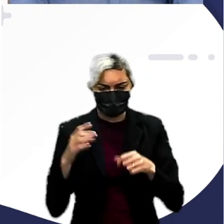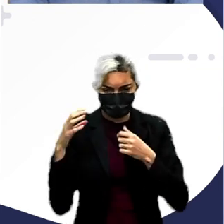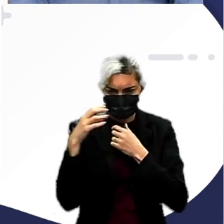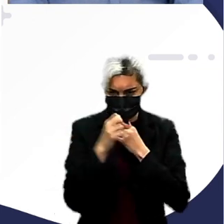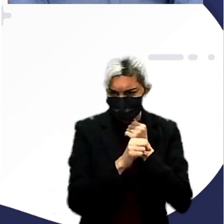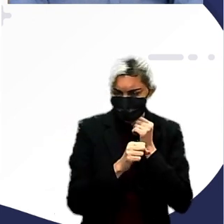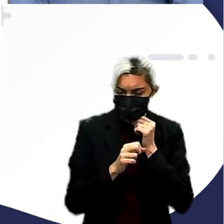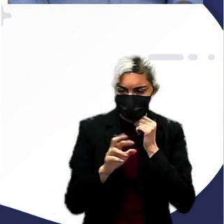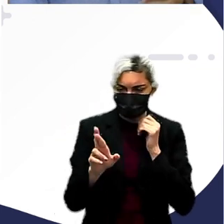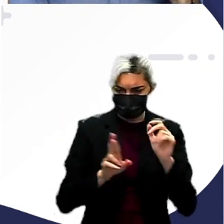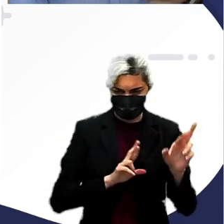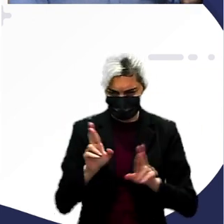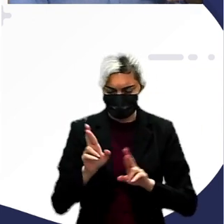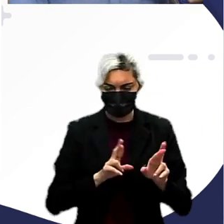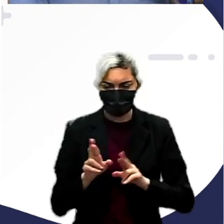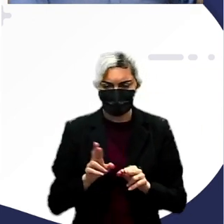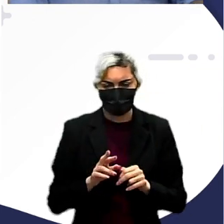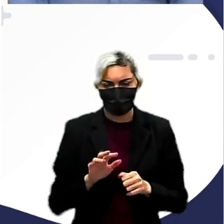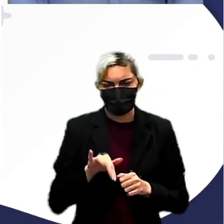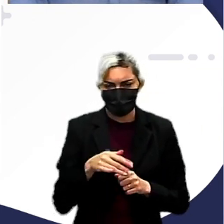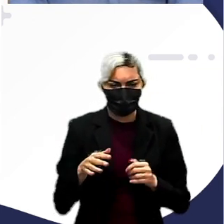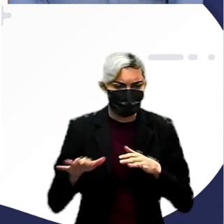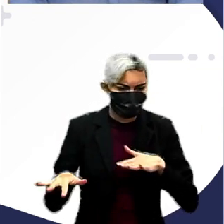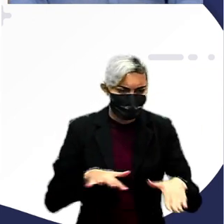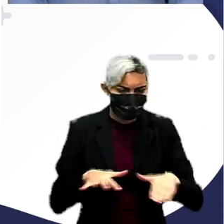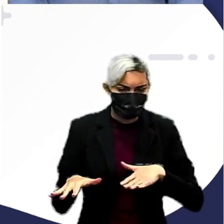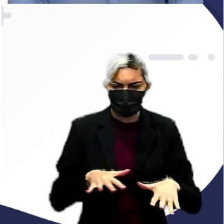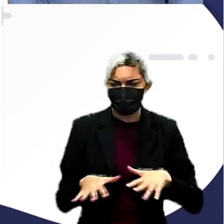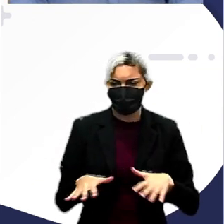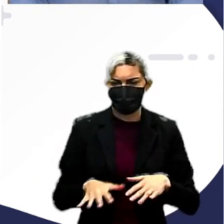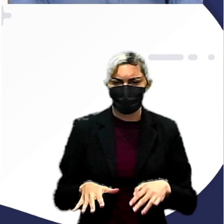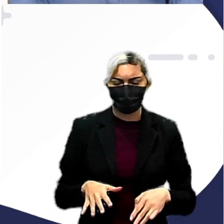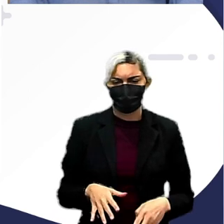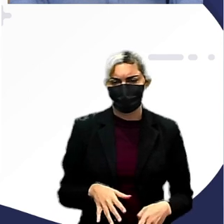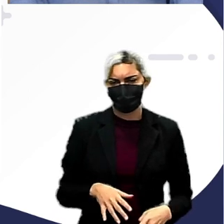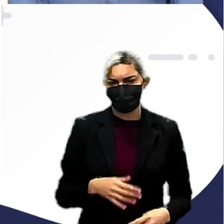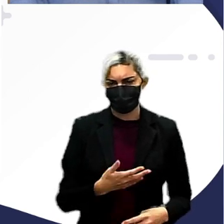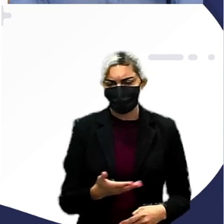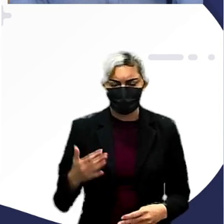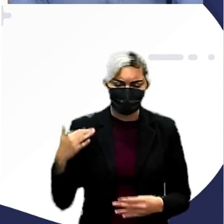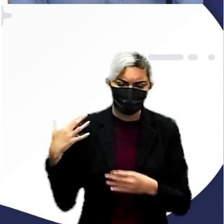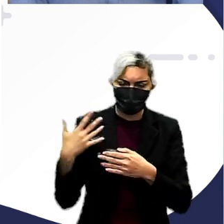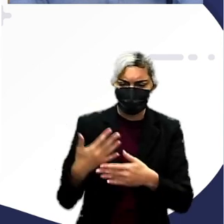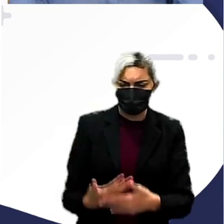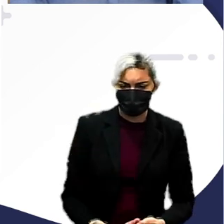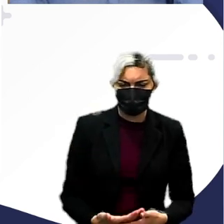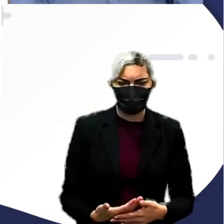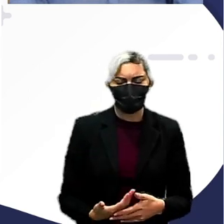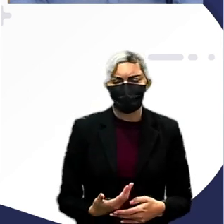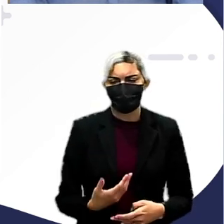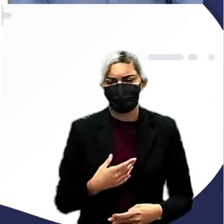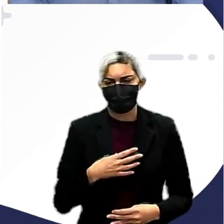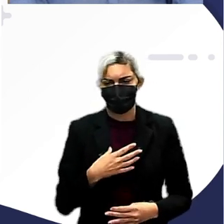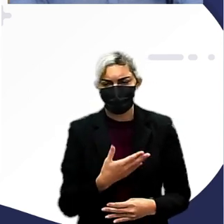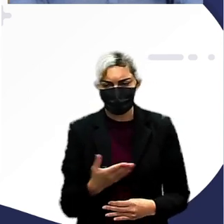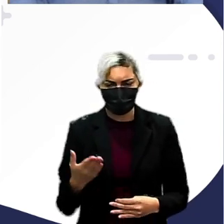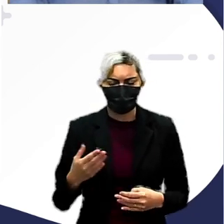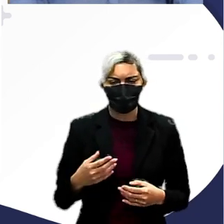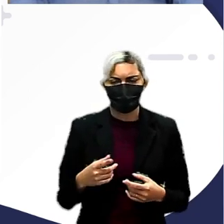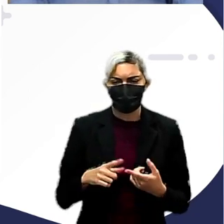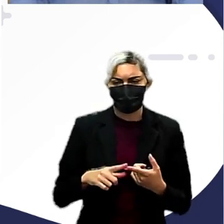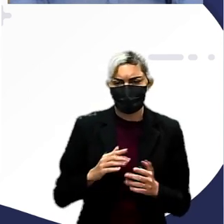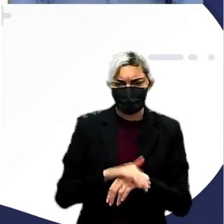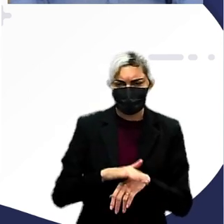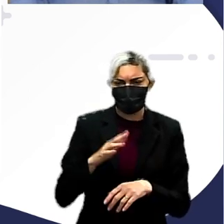nas respostas, em função desse dinamismo da nossa sociedade contemporânea, menor custo de estoque,